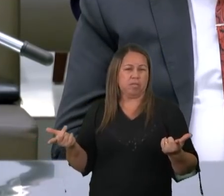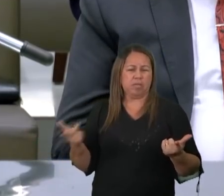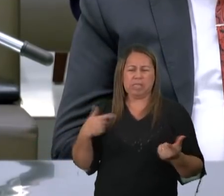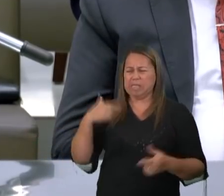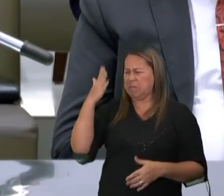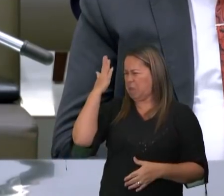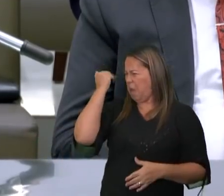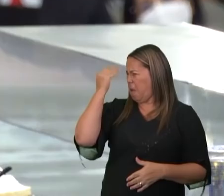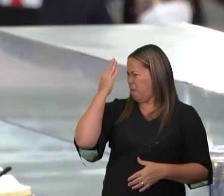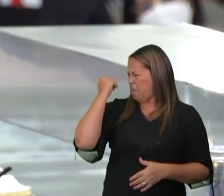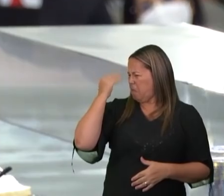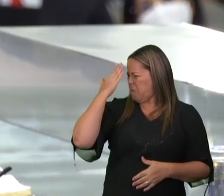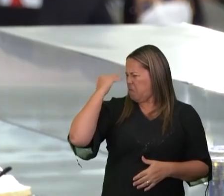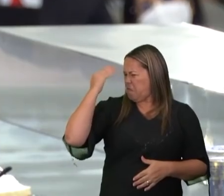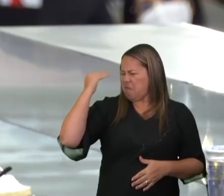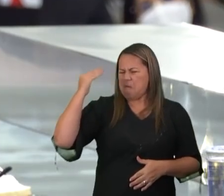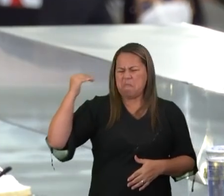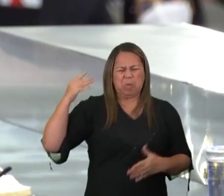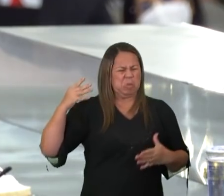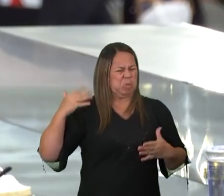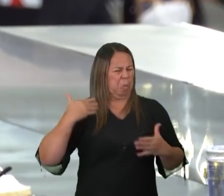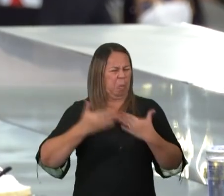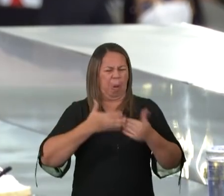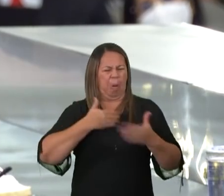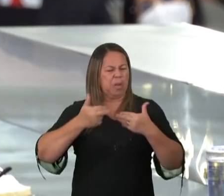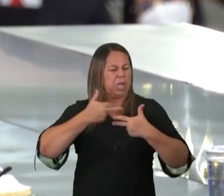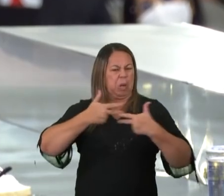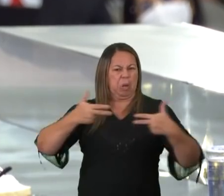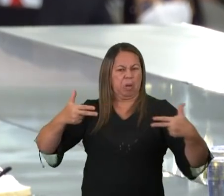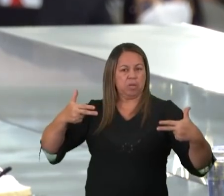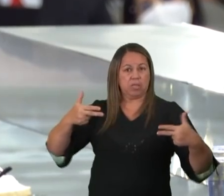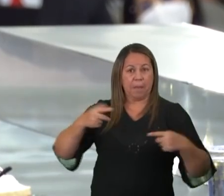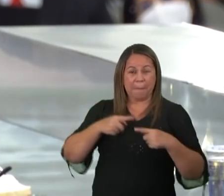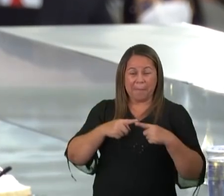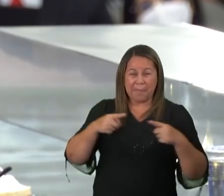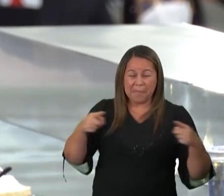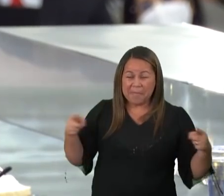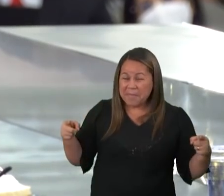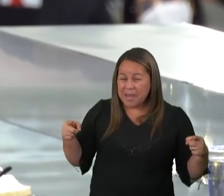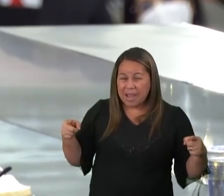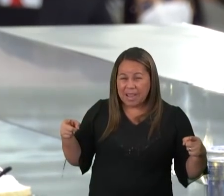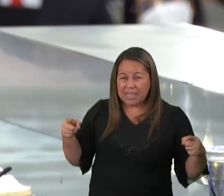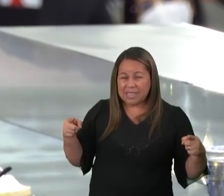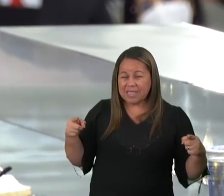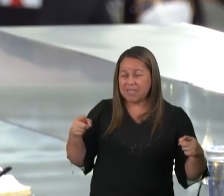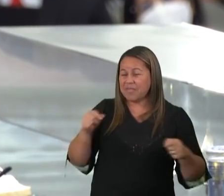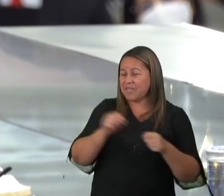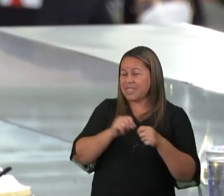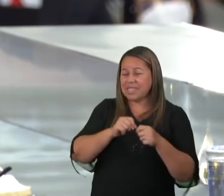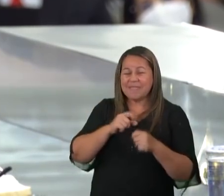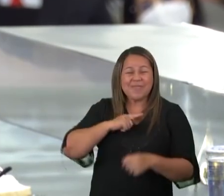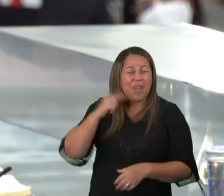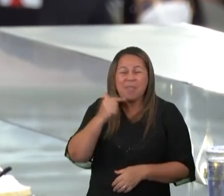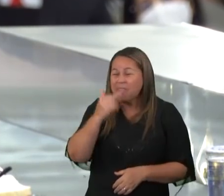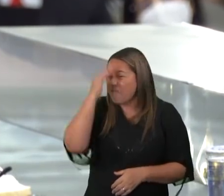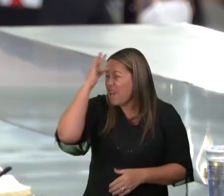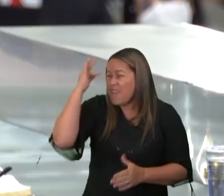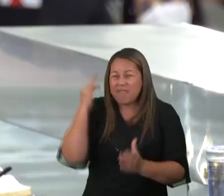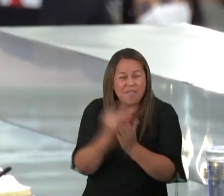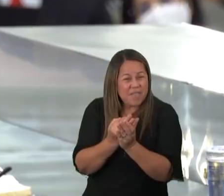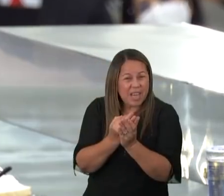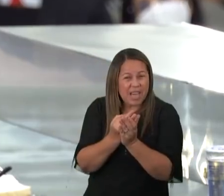hábil, sabe, com maestria em qualquer coisa neste mundo. Mas se eu estiver fazendo sem fé, a minha